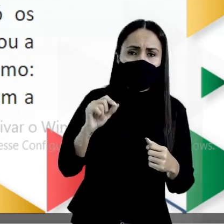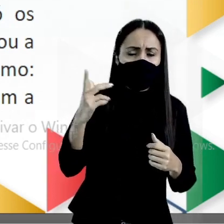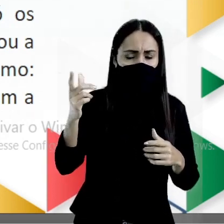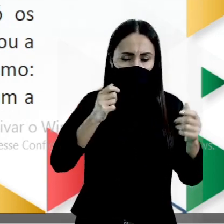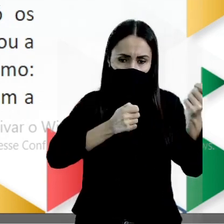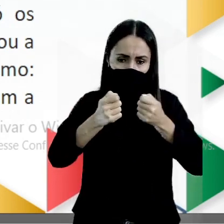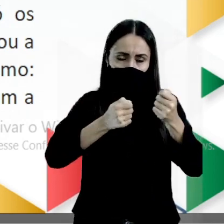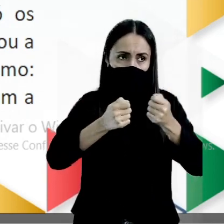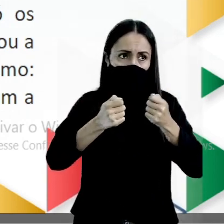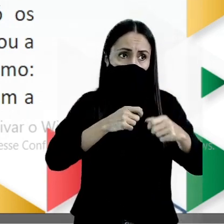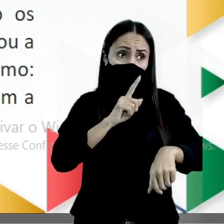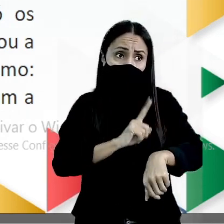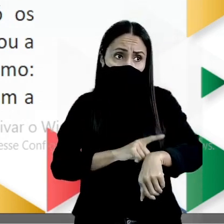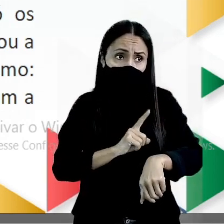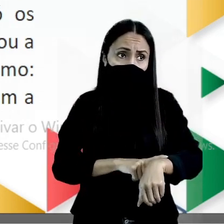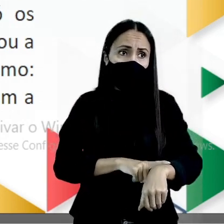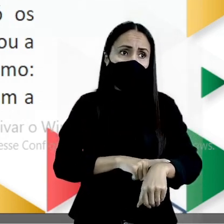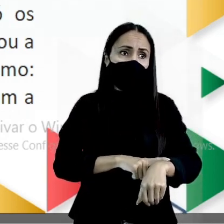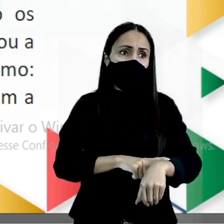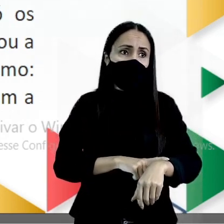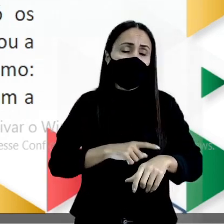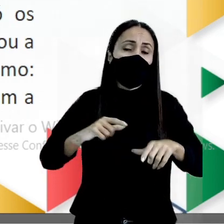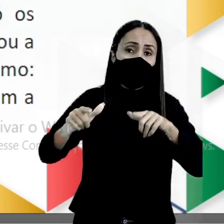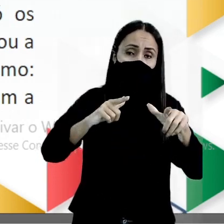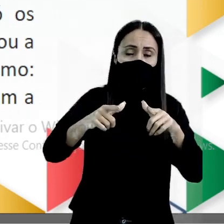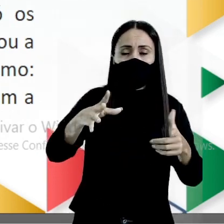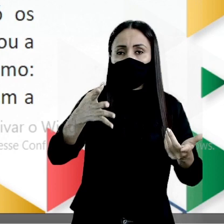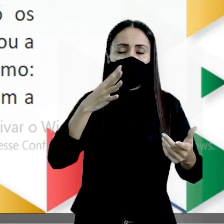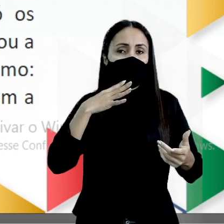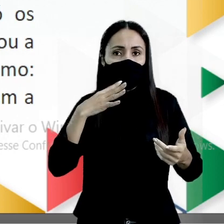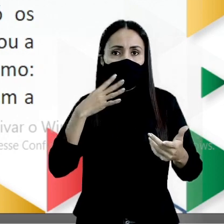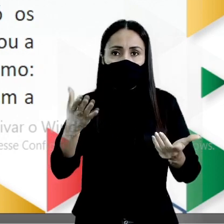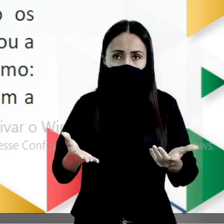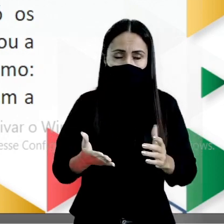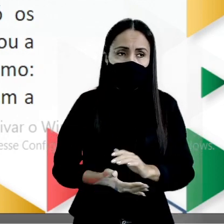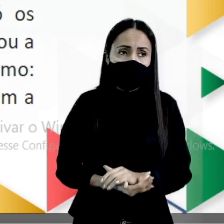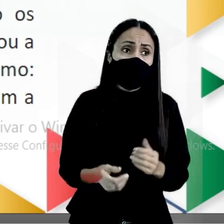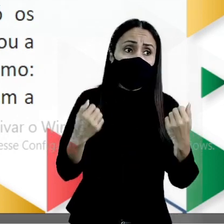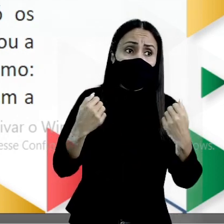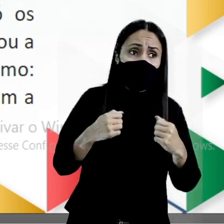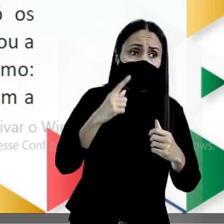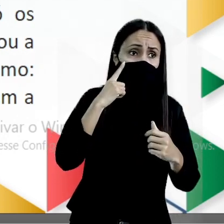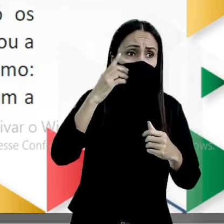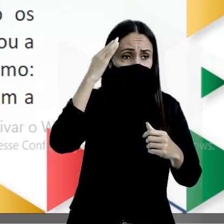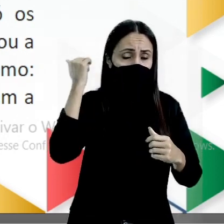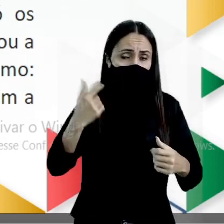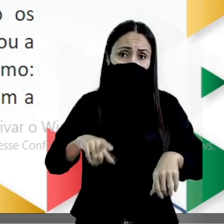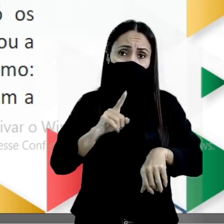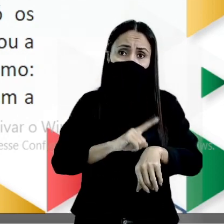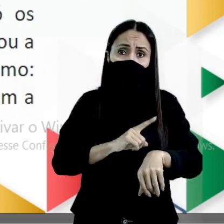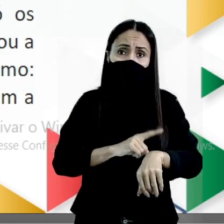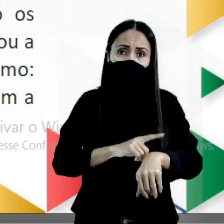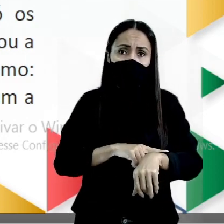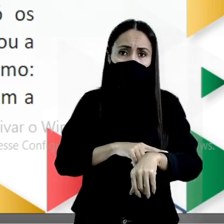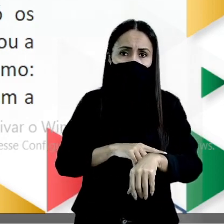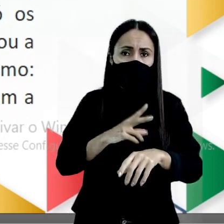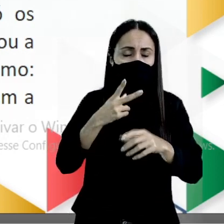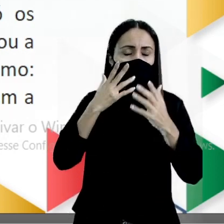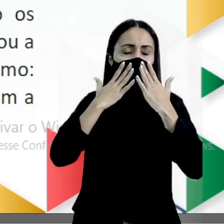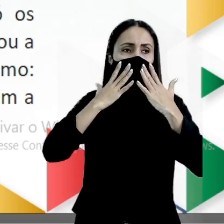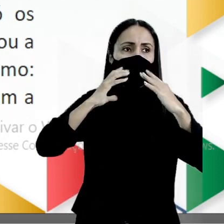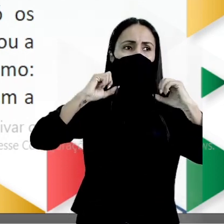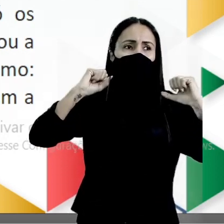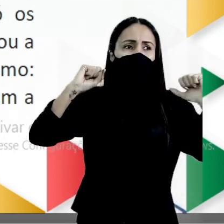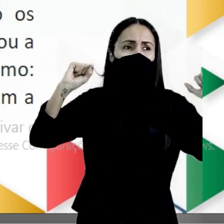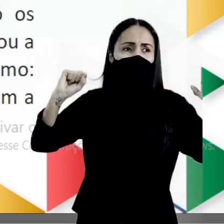o tempo. Então, o trabalhador, por exemplo, precisava saber a hora de levantar.